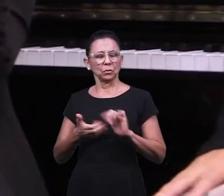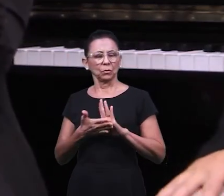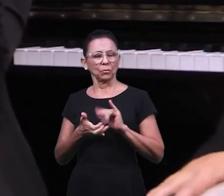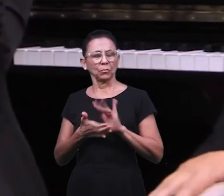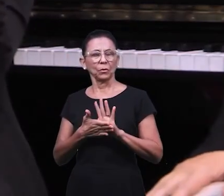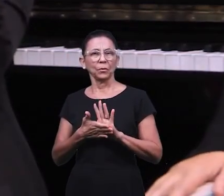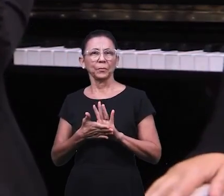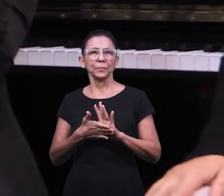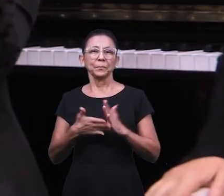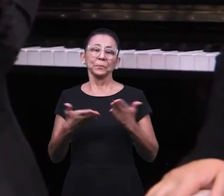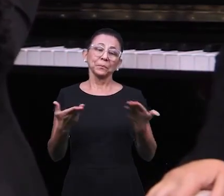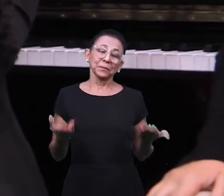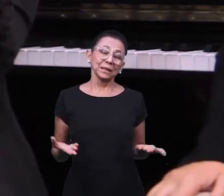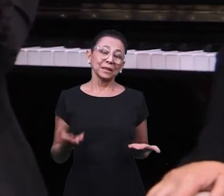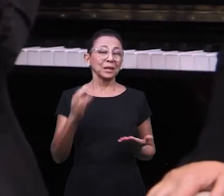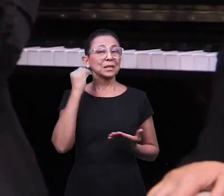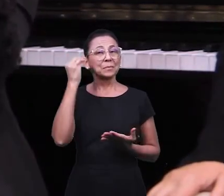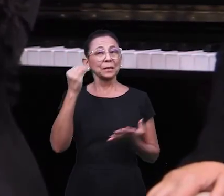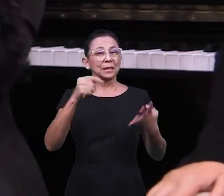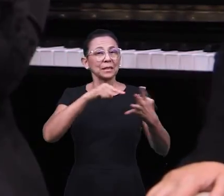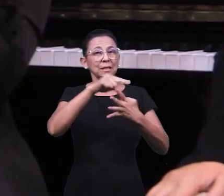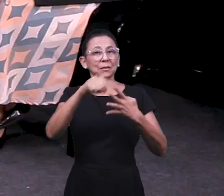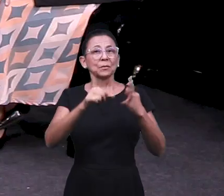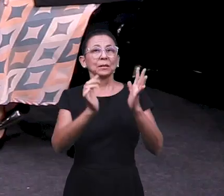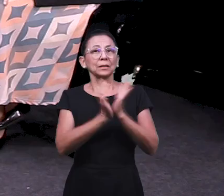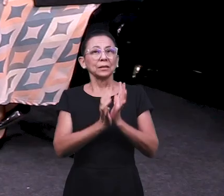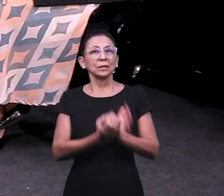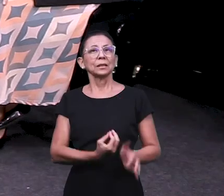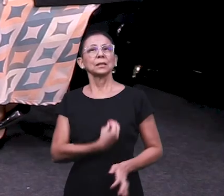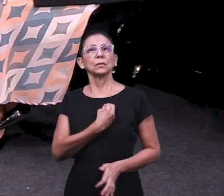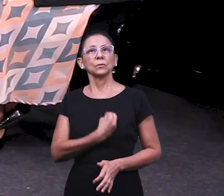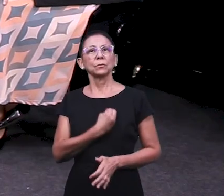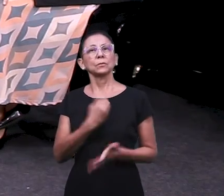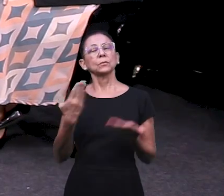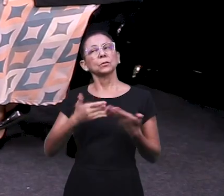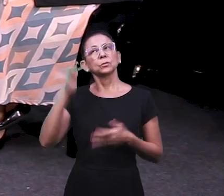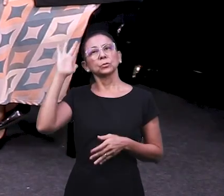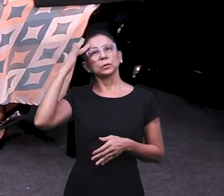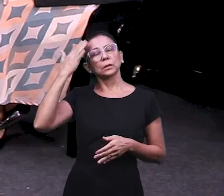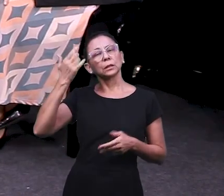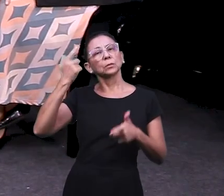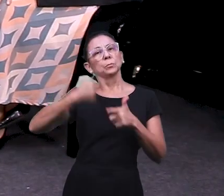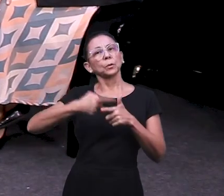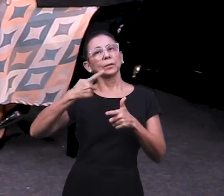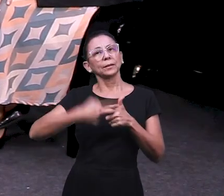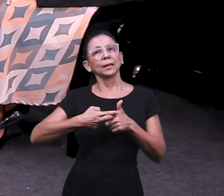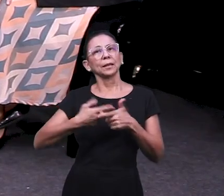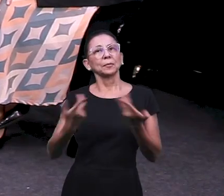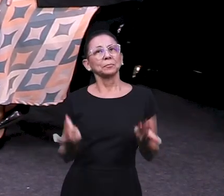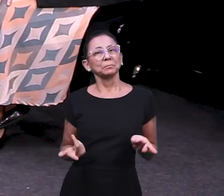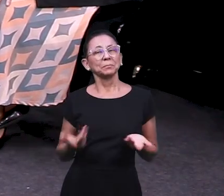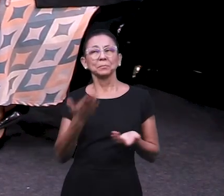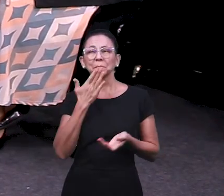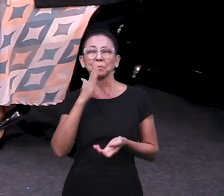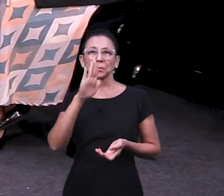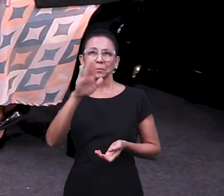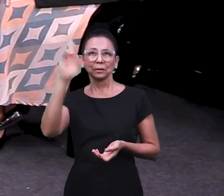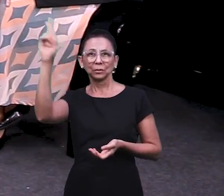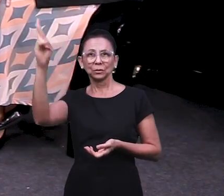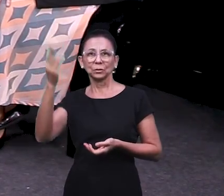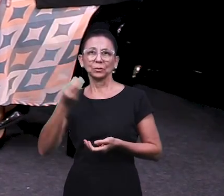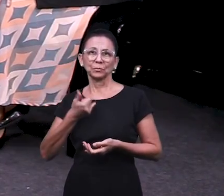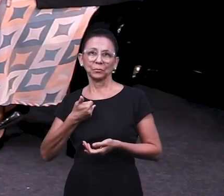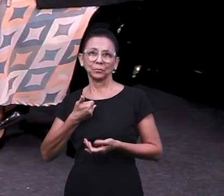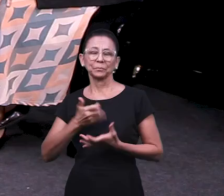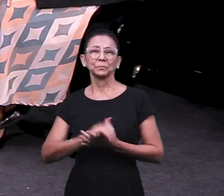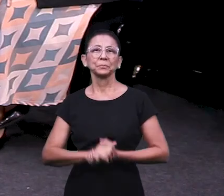Senhor me fez, e hoje eu tô vivendo, e hoje eu tô entendendo o porquê, entendeu? Essa é uma promessa que o Senhor me fez.